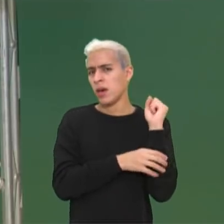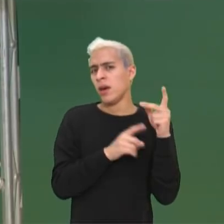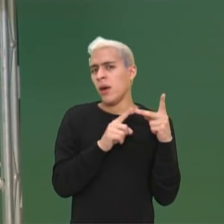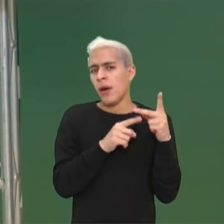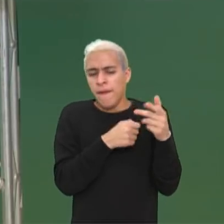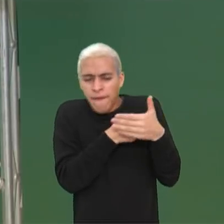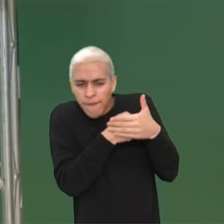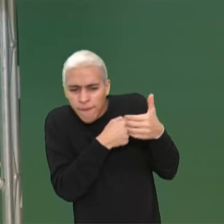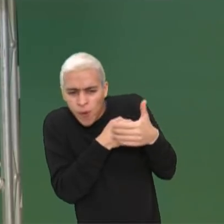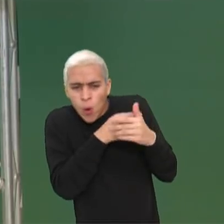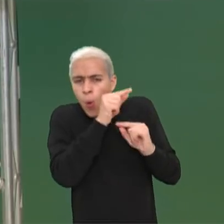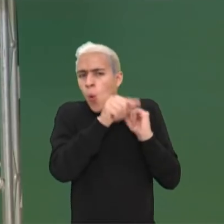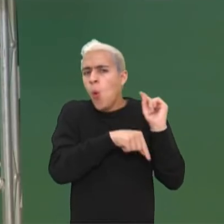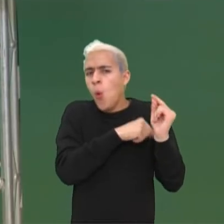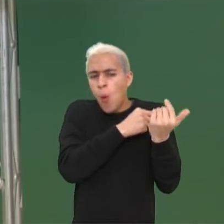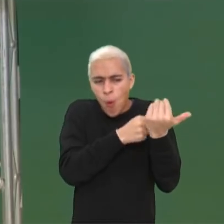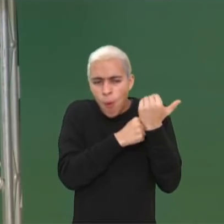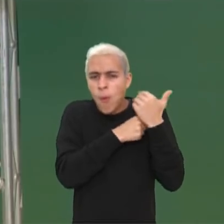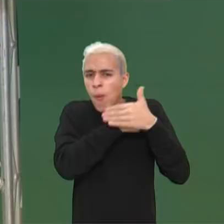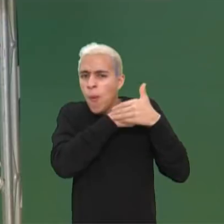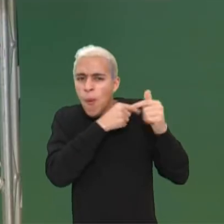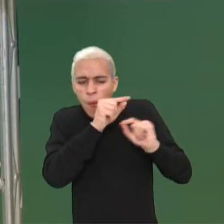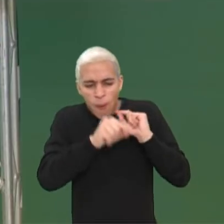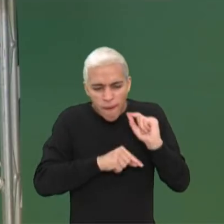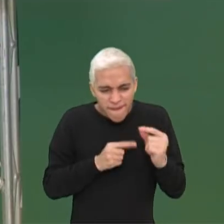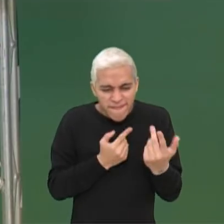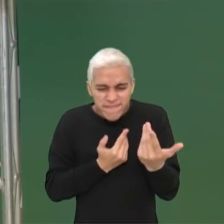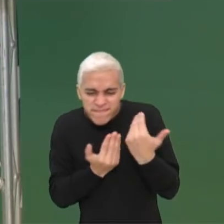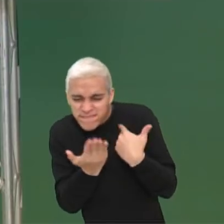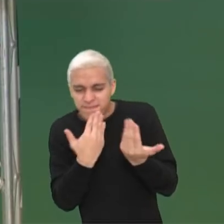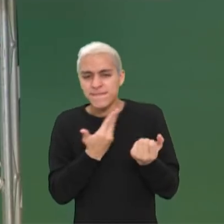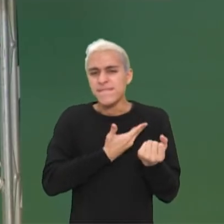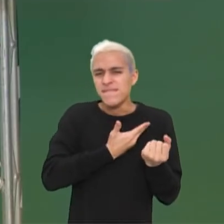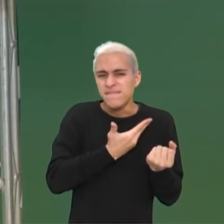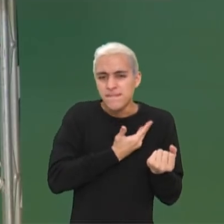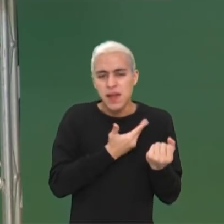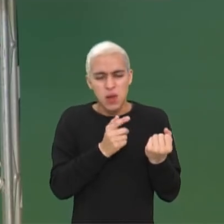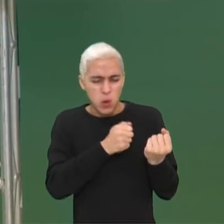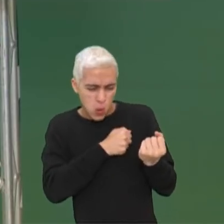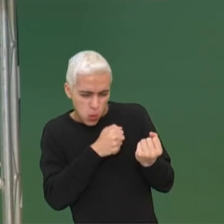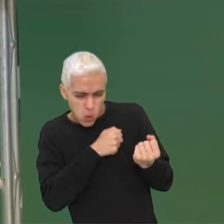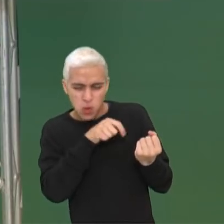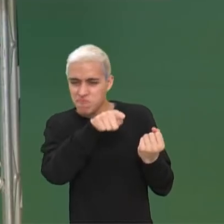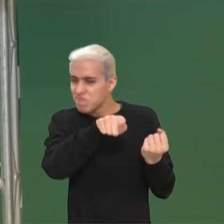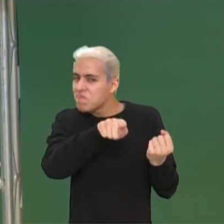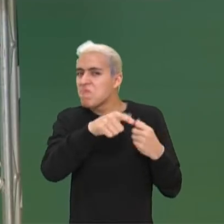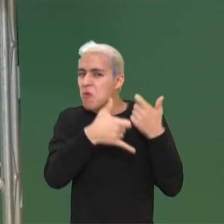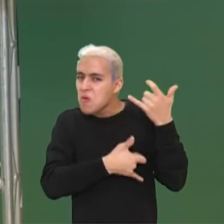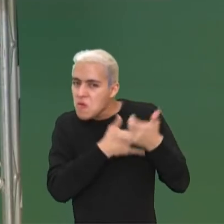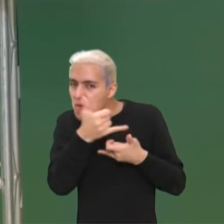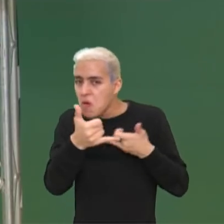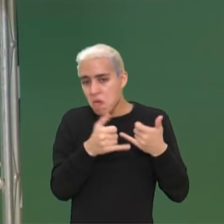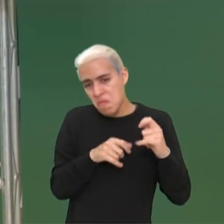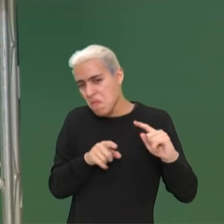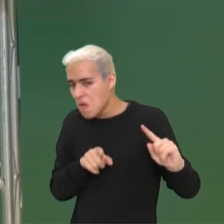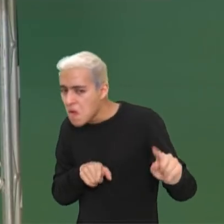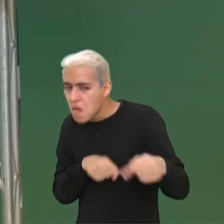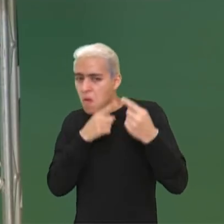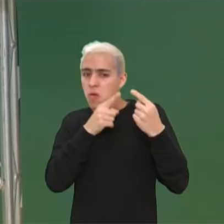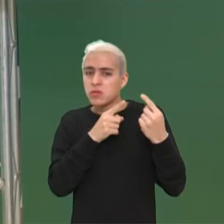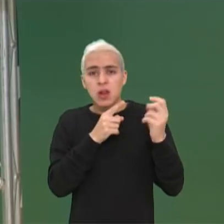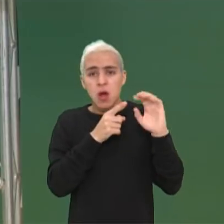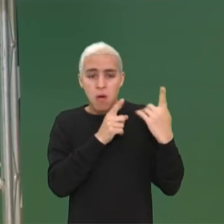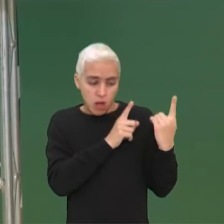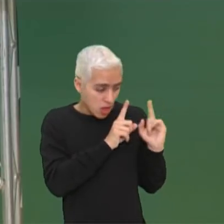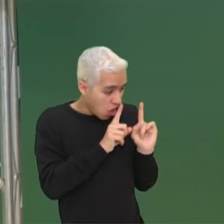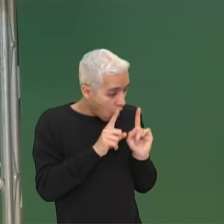O afetivo é um benefício afetivo. Eu vou ter um laço ali de amizade, um laço de companheirismo com quem eu estou jogando, ou contra, ou a favor, né?